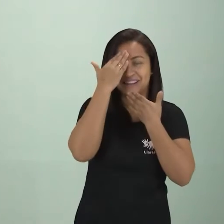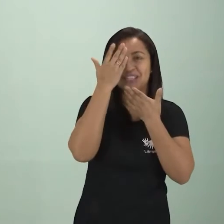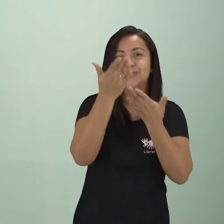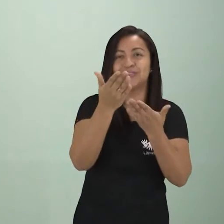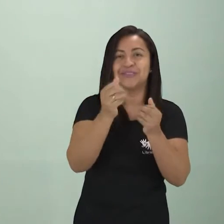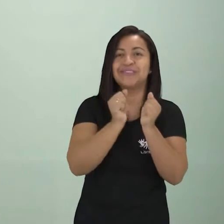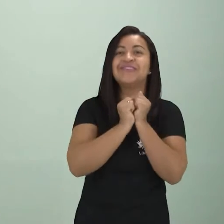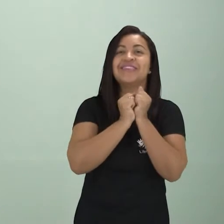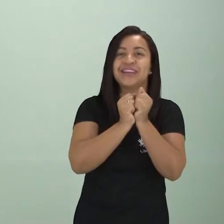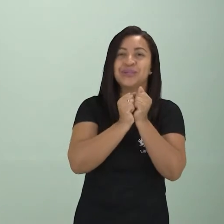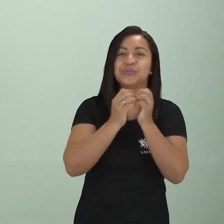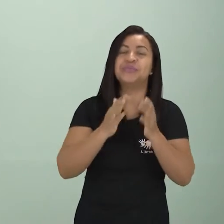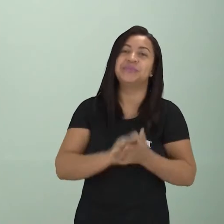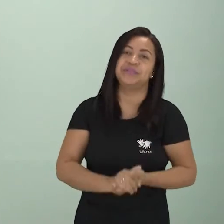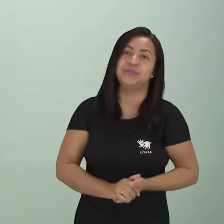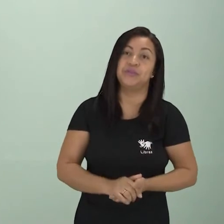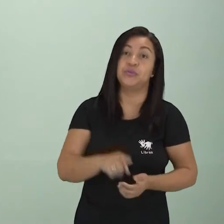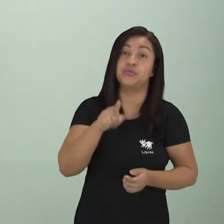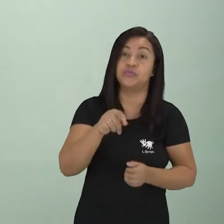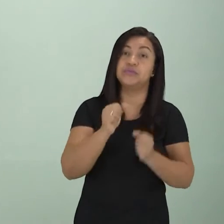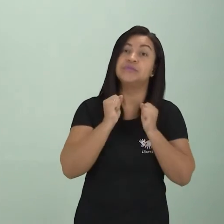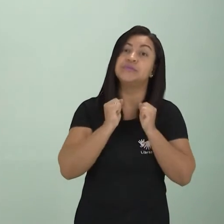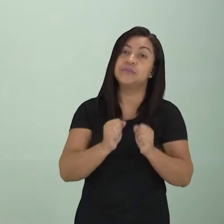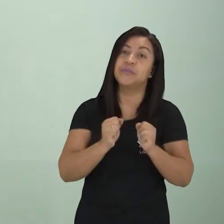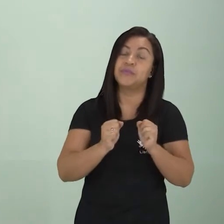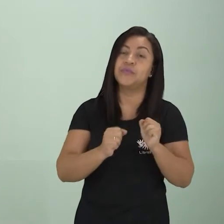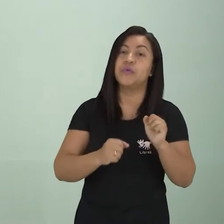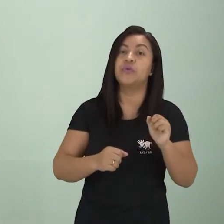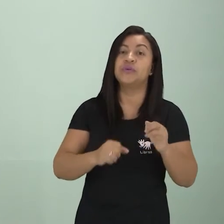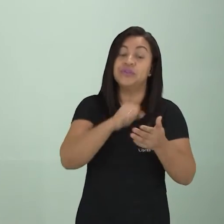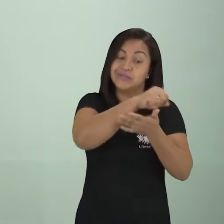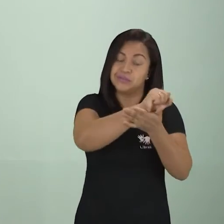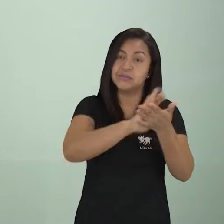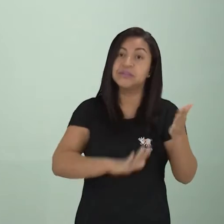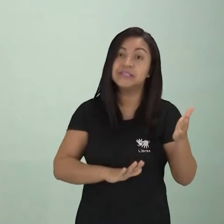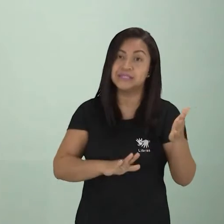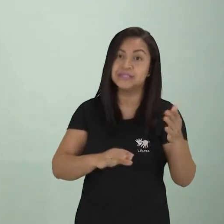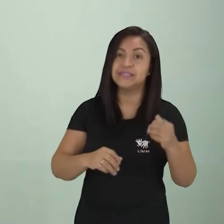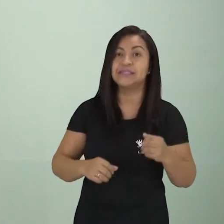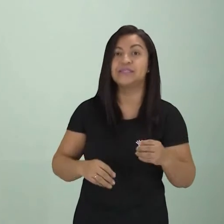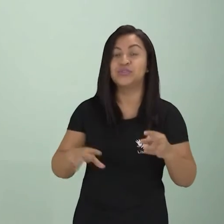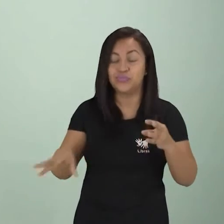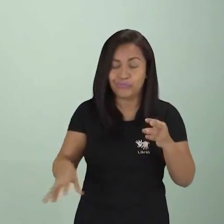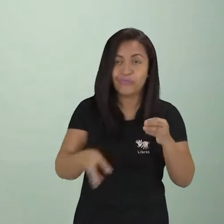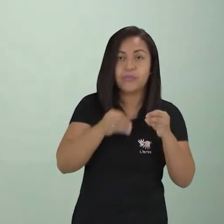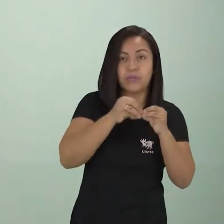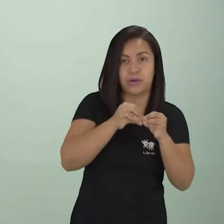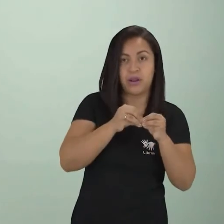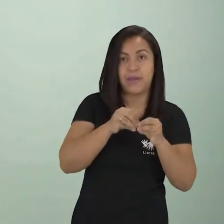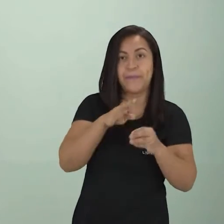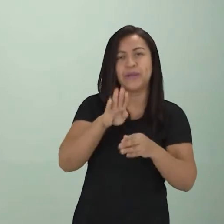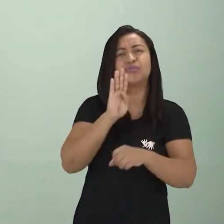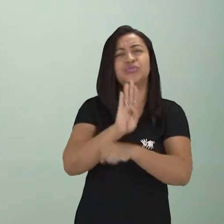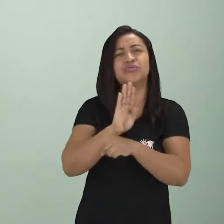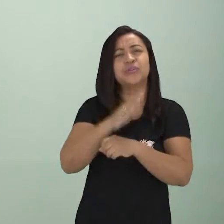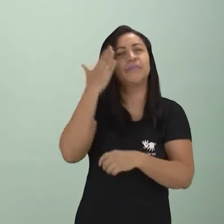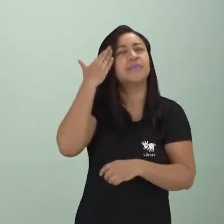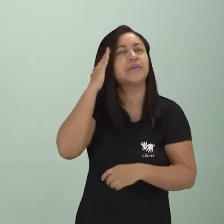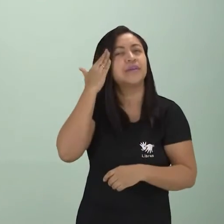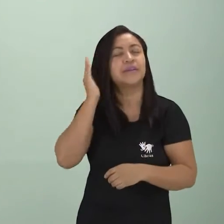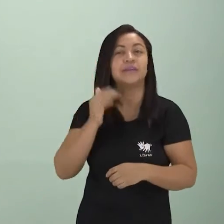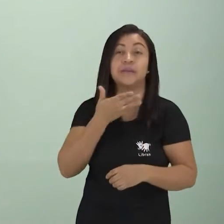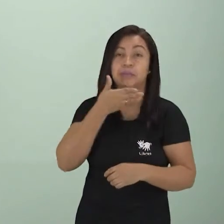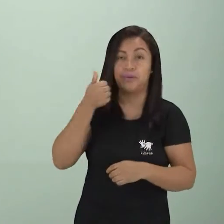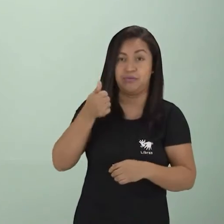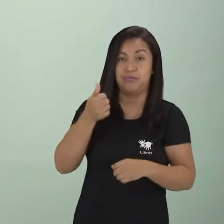agora. Você pode procurar no nosso material exercícios complementares, para vocês entenderem melhor e